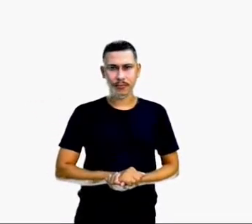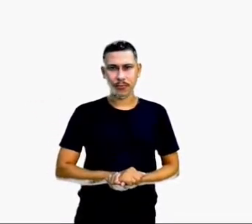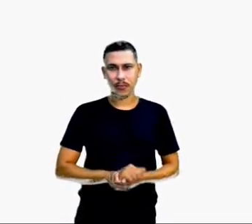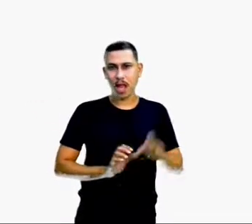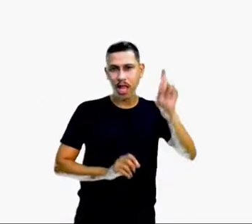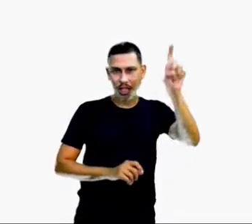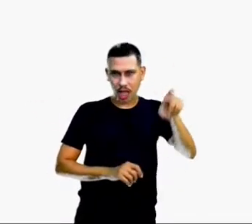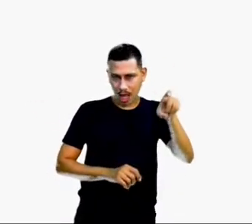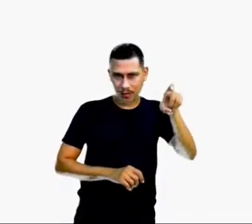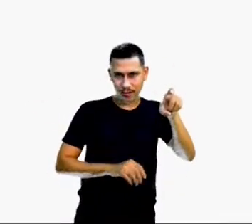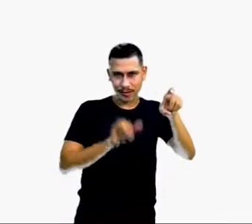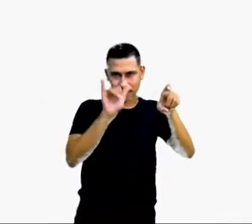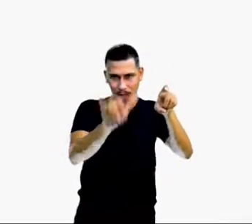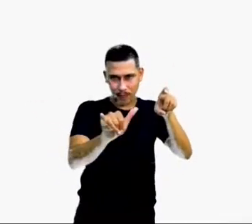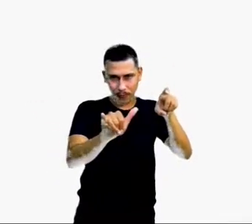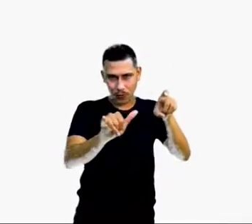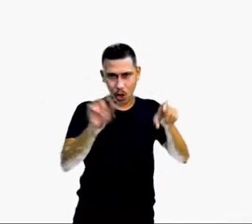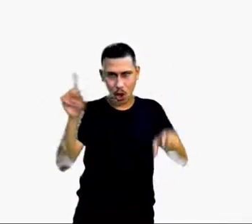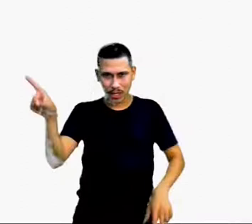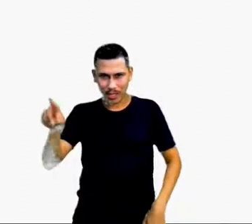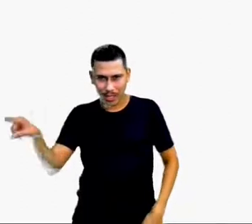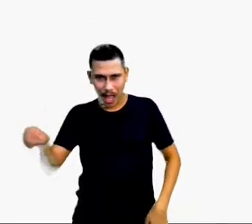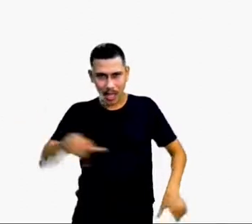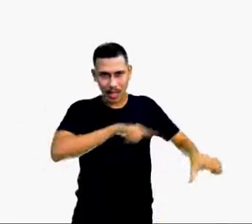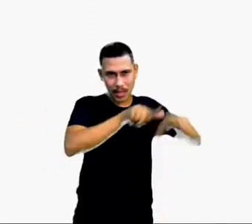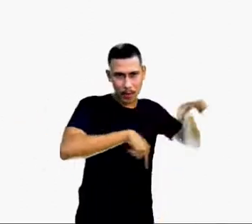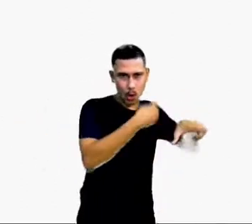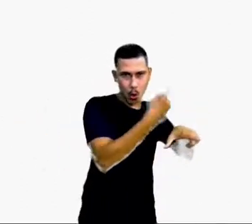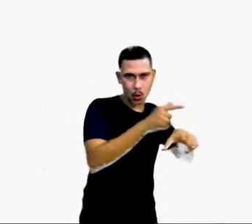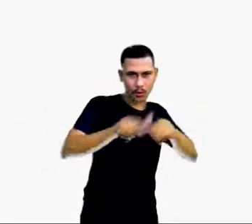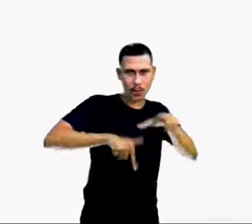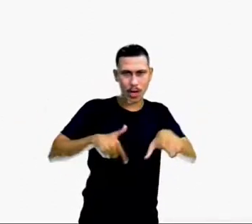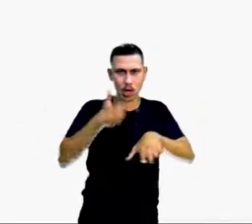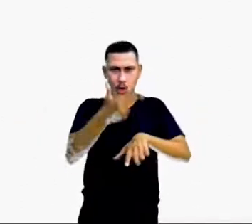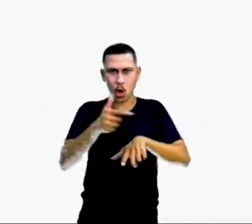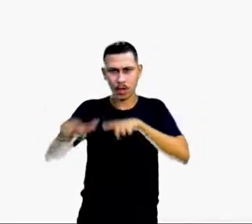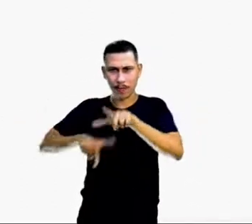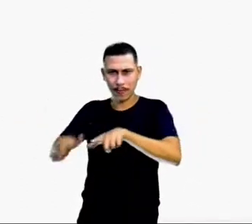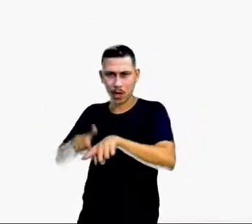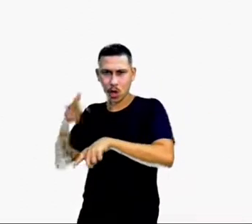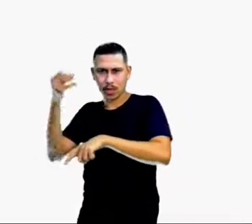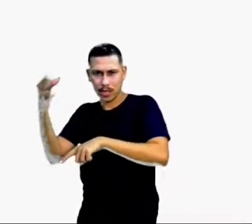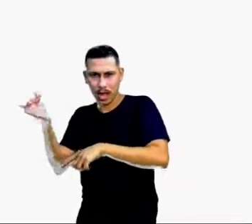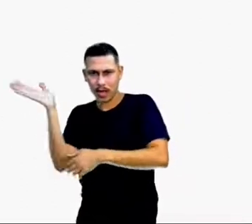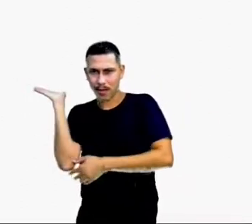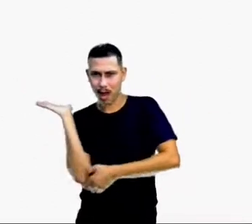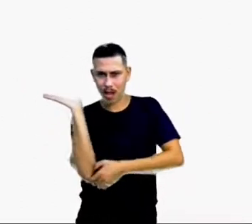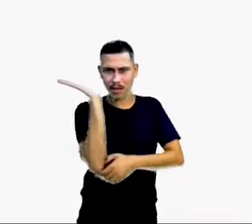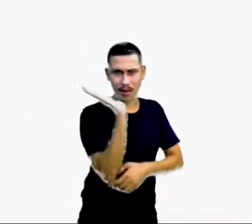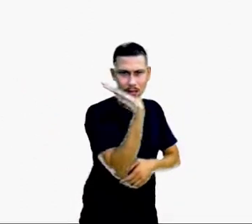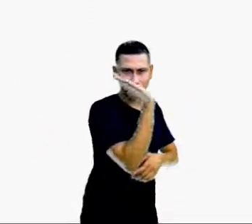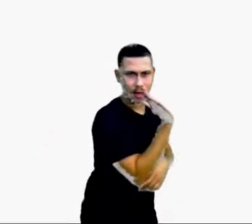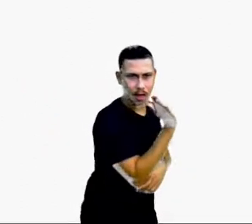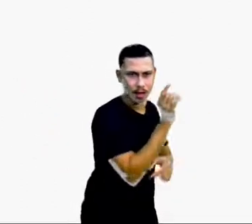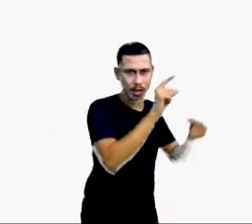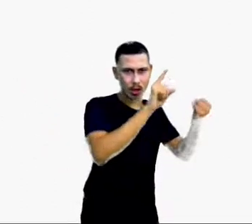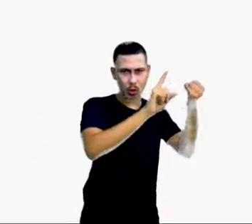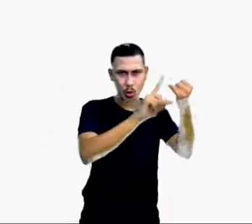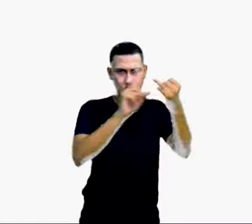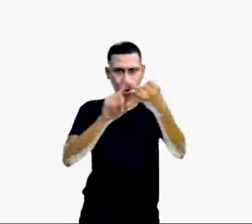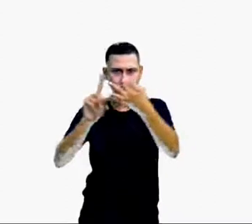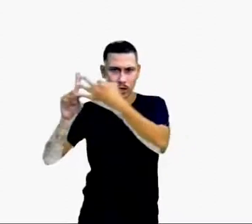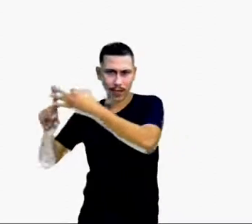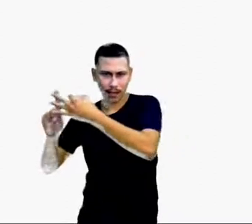X, Y e Z as partes que cada garçom irão receber. Então vamos